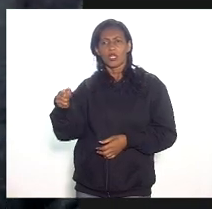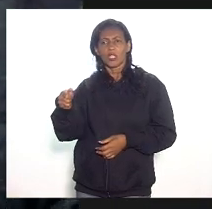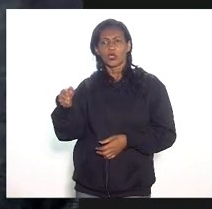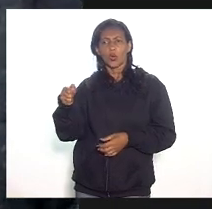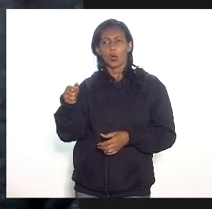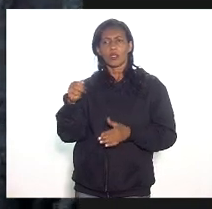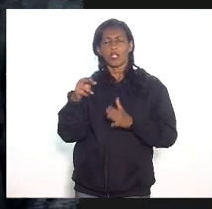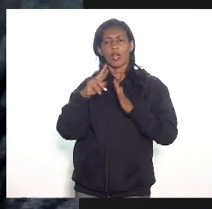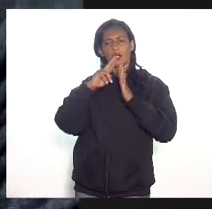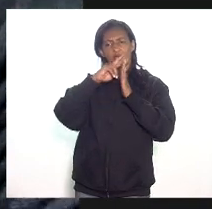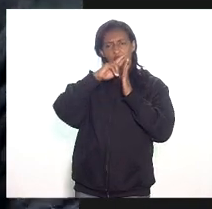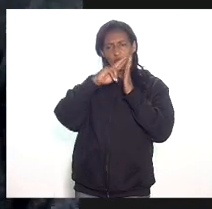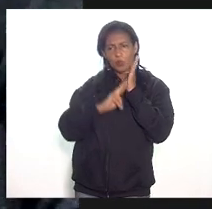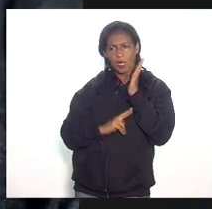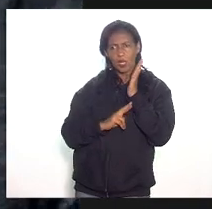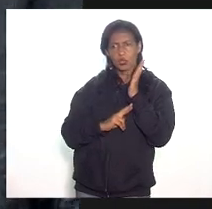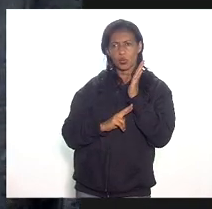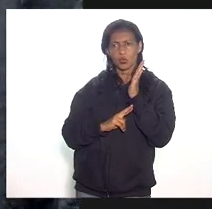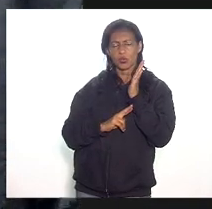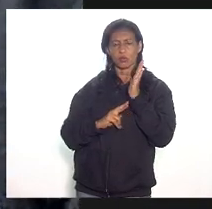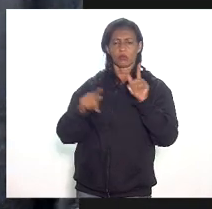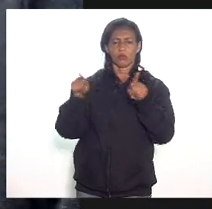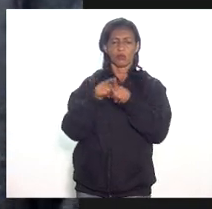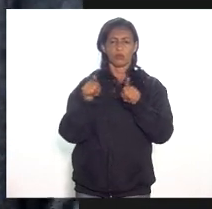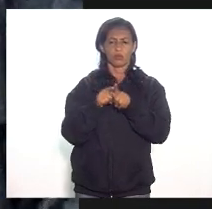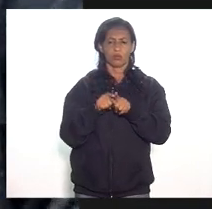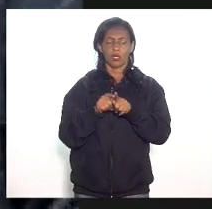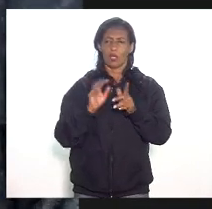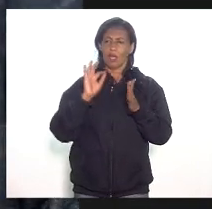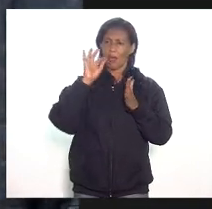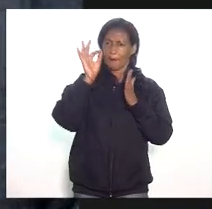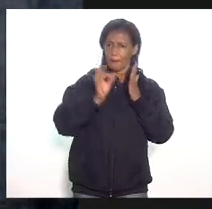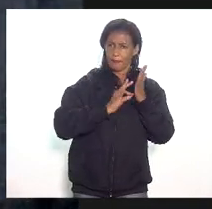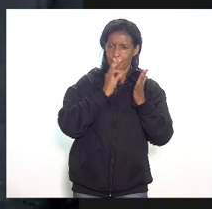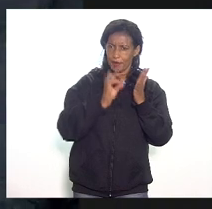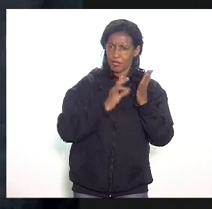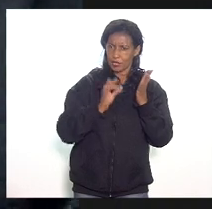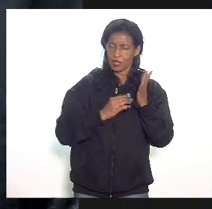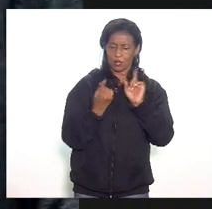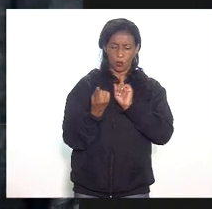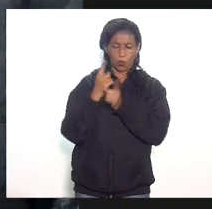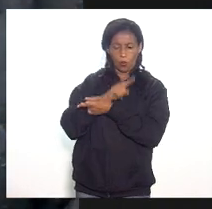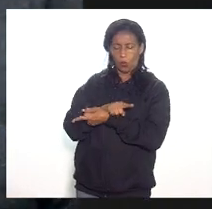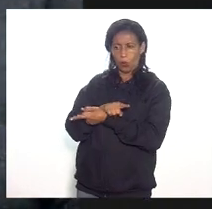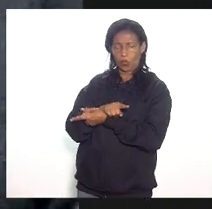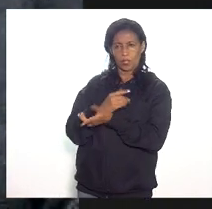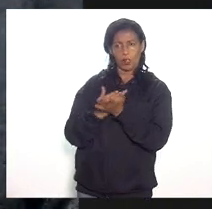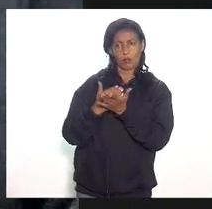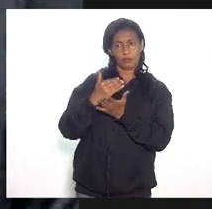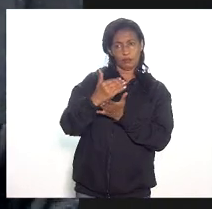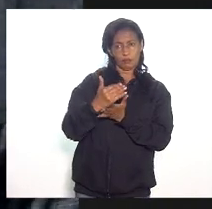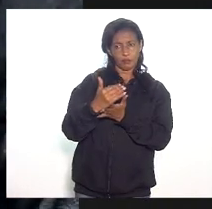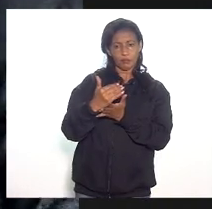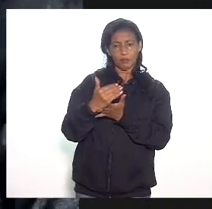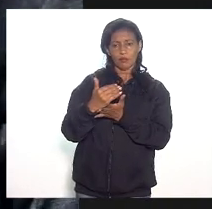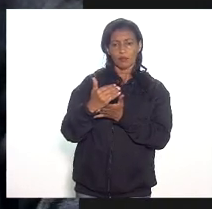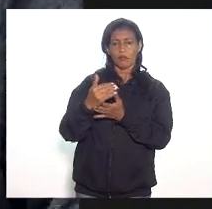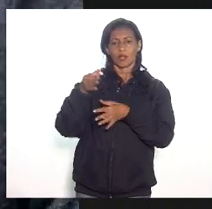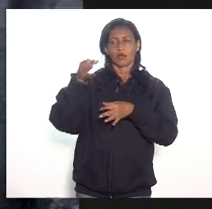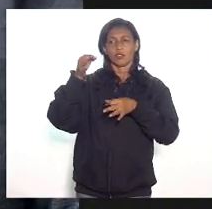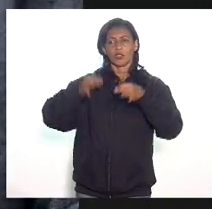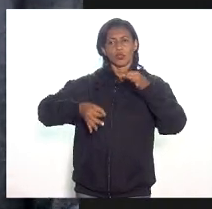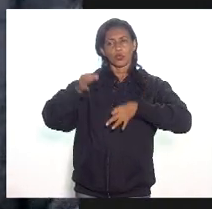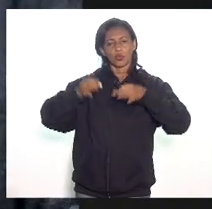de resolução, entenda necessárias. A prescrição é absolutamente contrária ao princípio da isonomia processual,